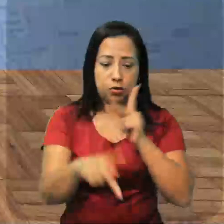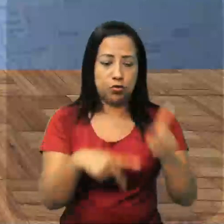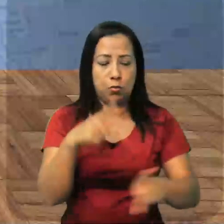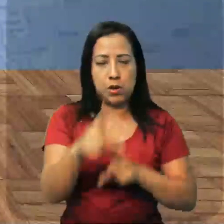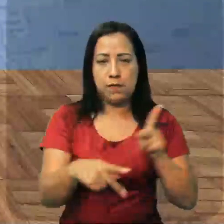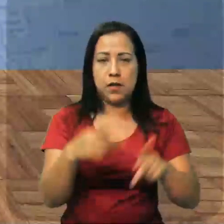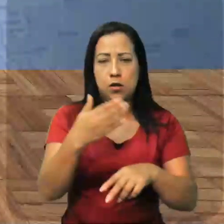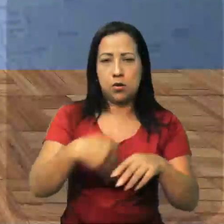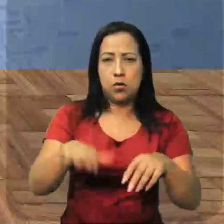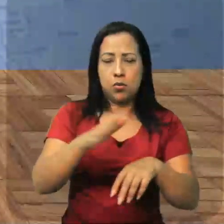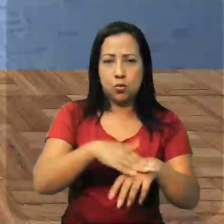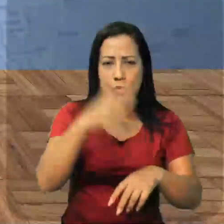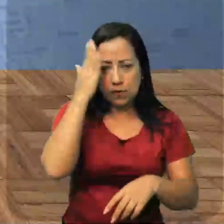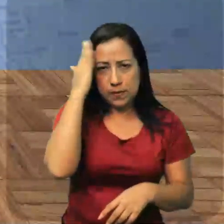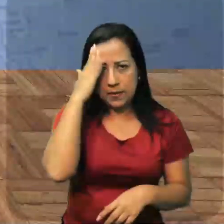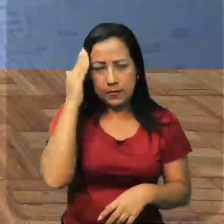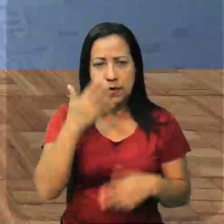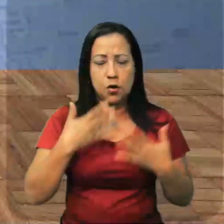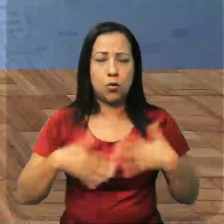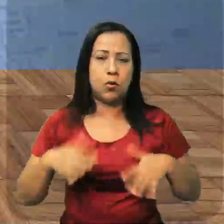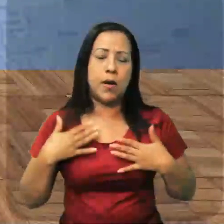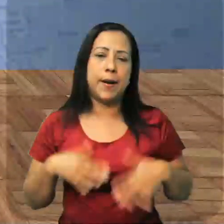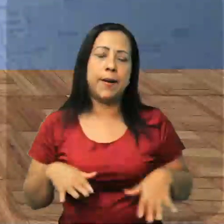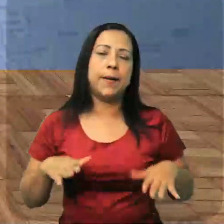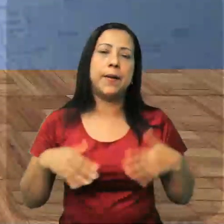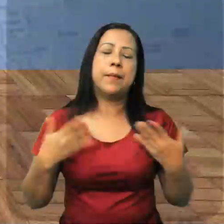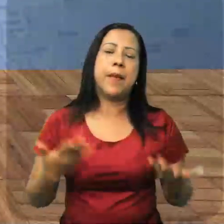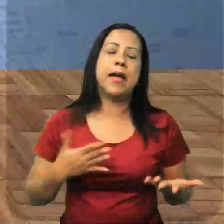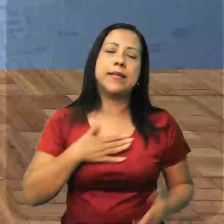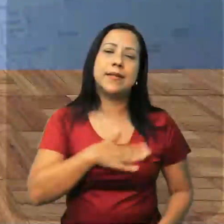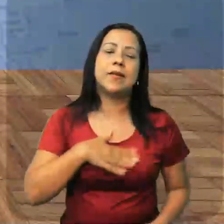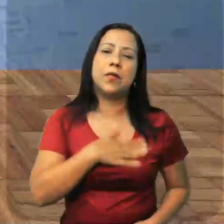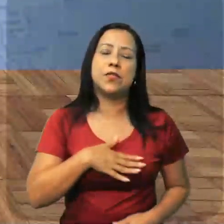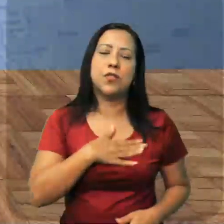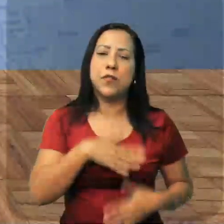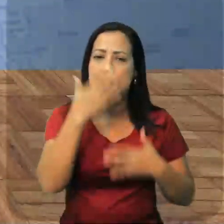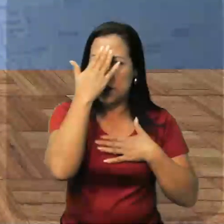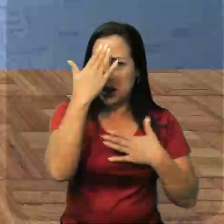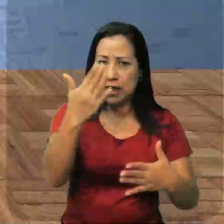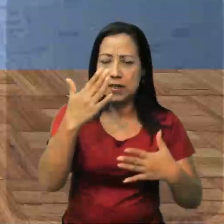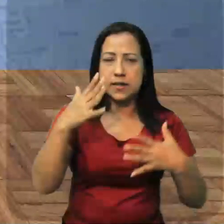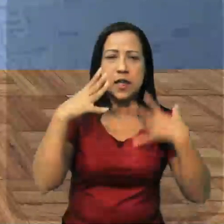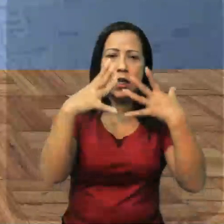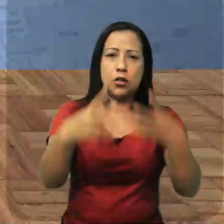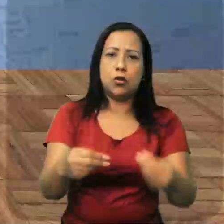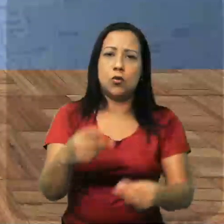entender tranquilamente. Mas eu gostaria de agradecer a todos vocês nesse primeiro momento